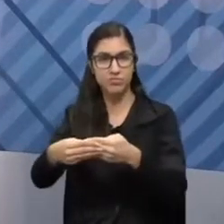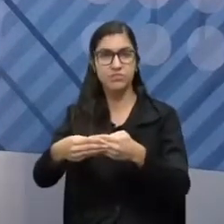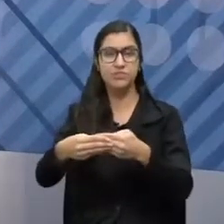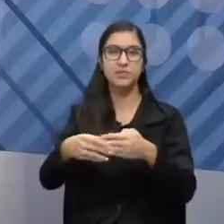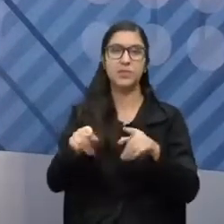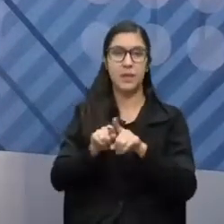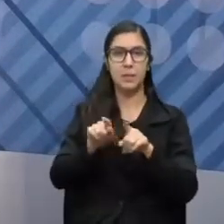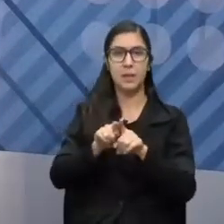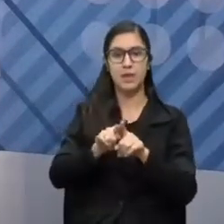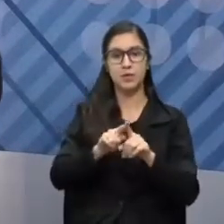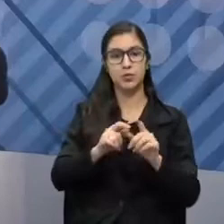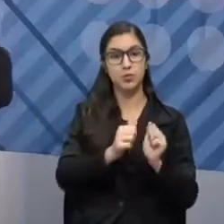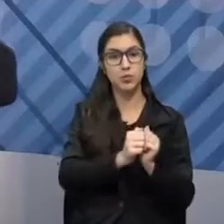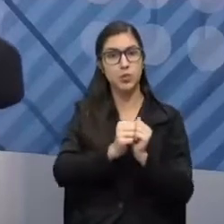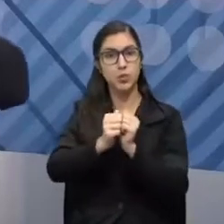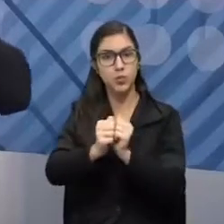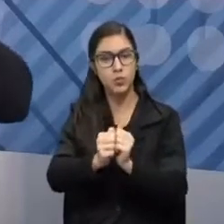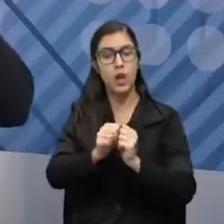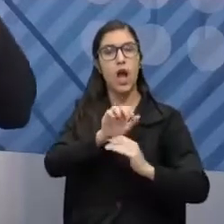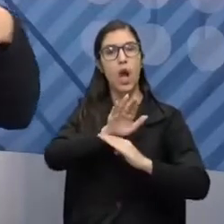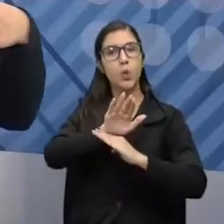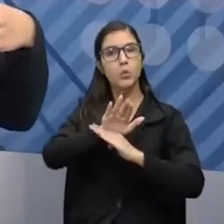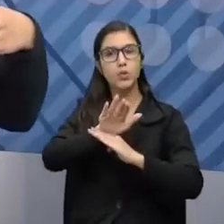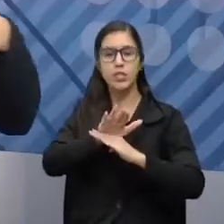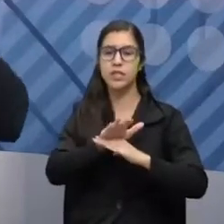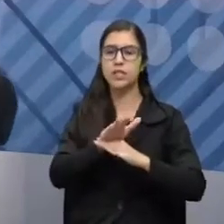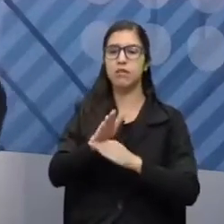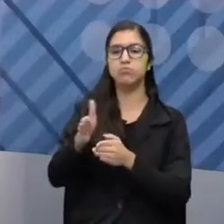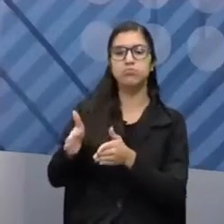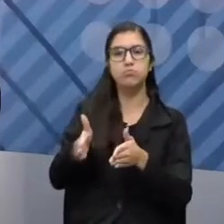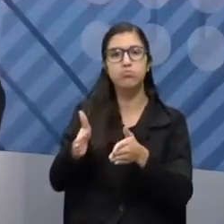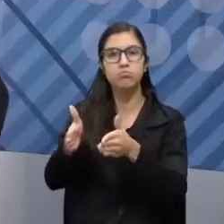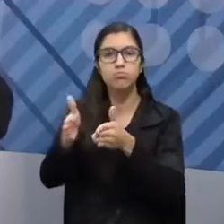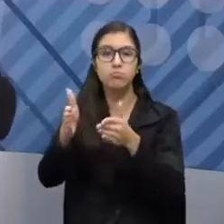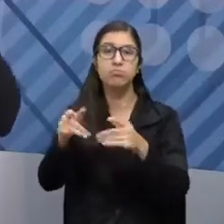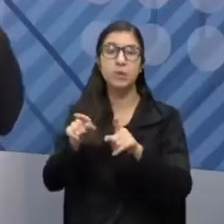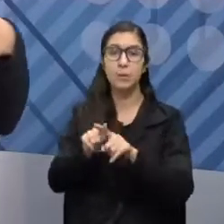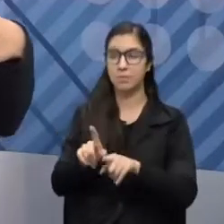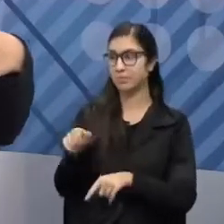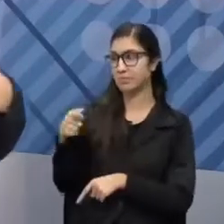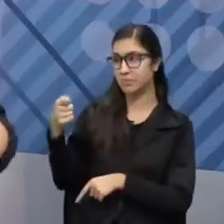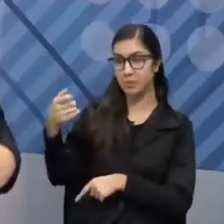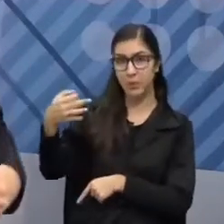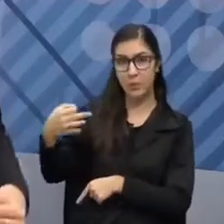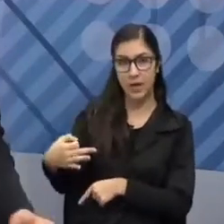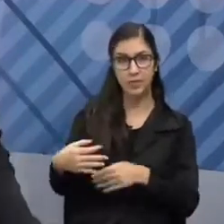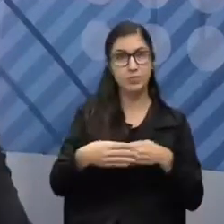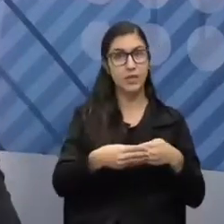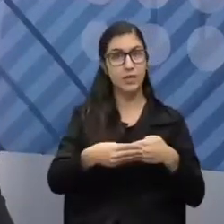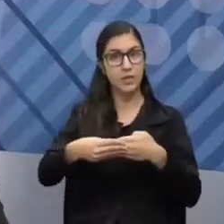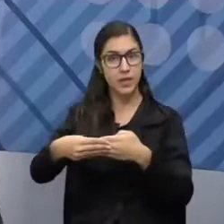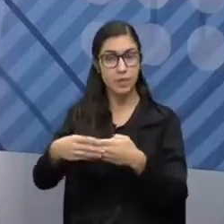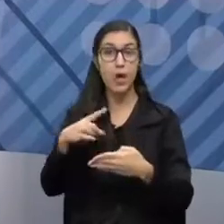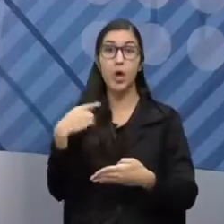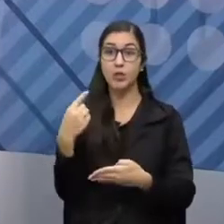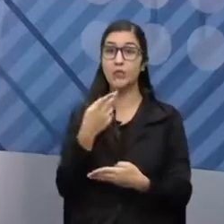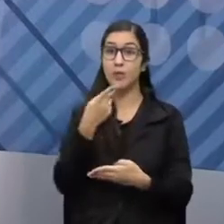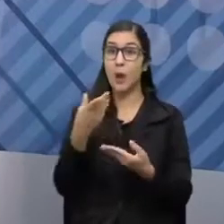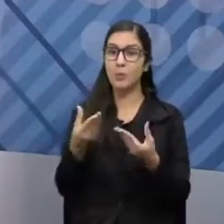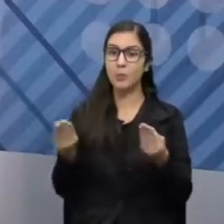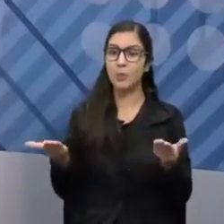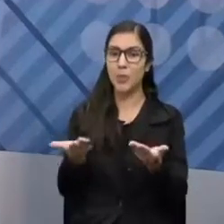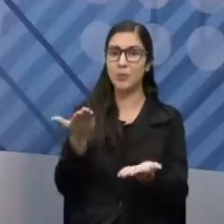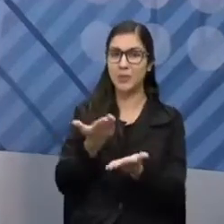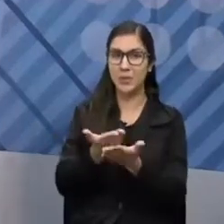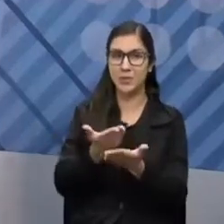interpretar para o surdo-cego e que vai auxiliar na locomoção. Então, esse é o sinal de guia intérprete, que é um termo que nós vamos utilizar muito na nossa